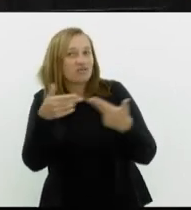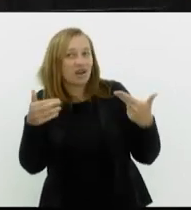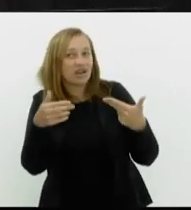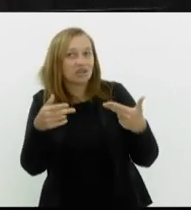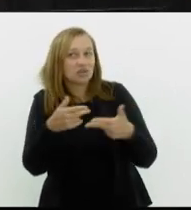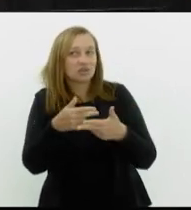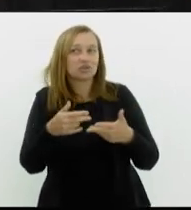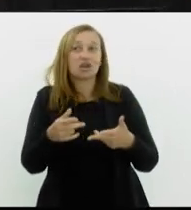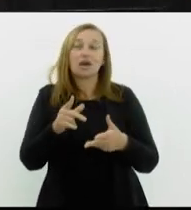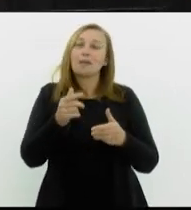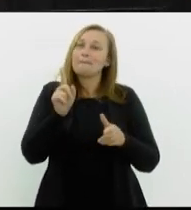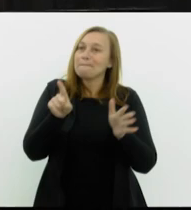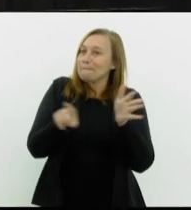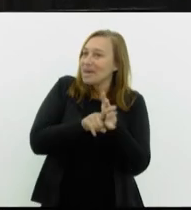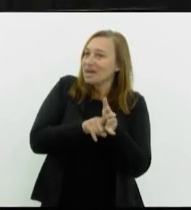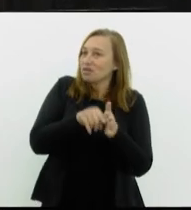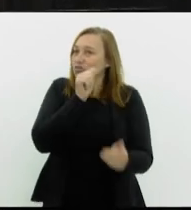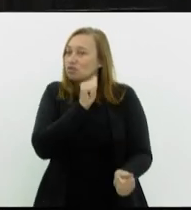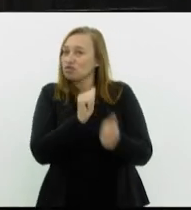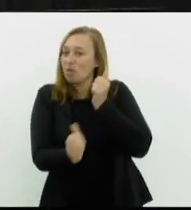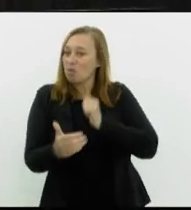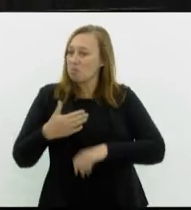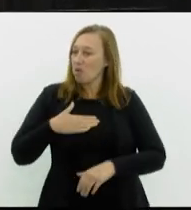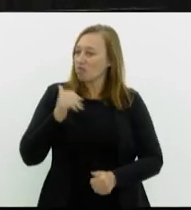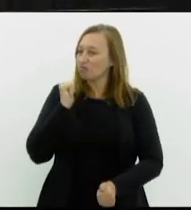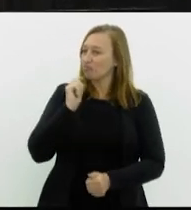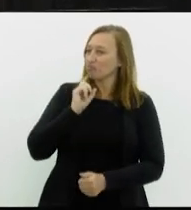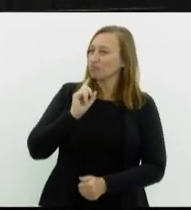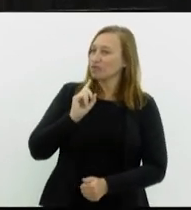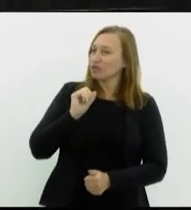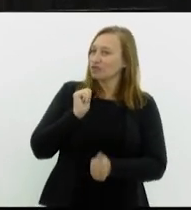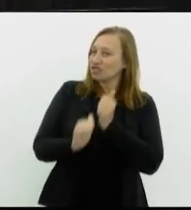menos no futebol. Meu time ganha.